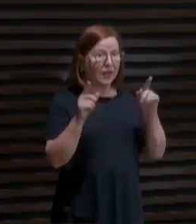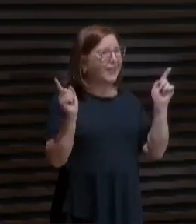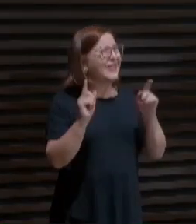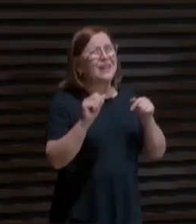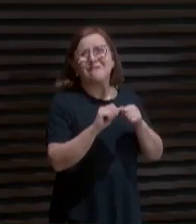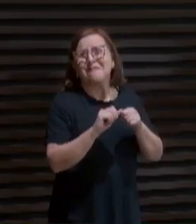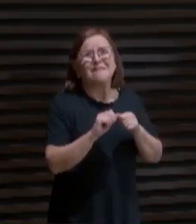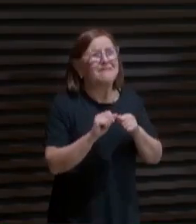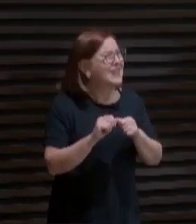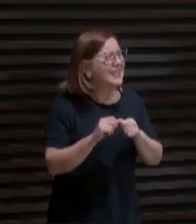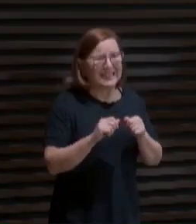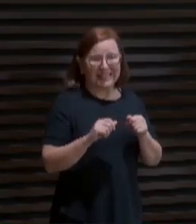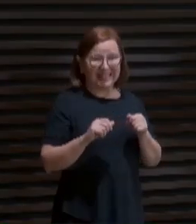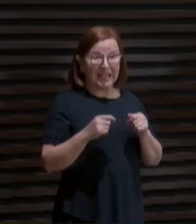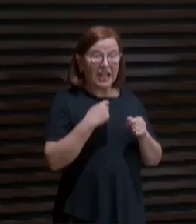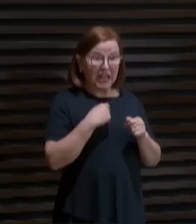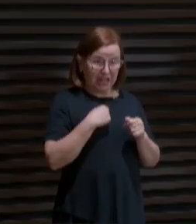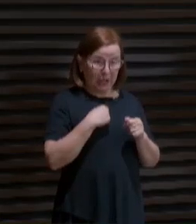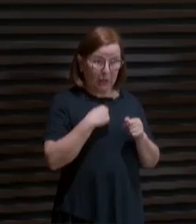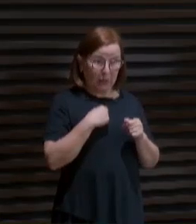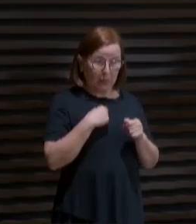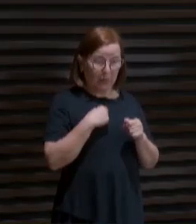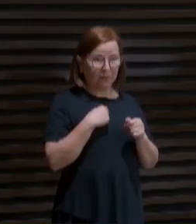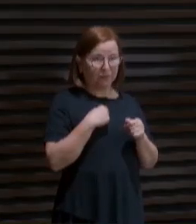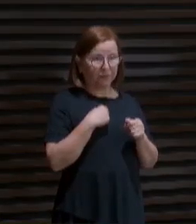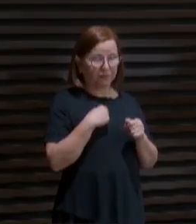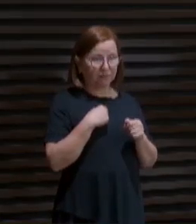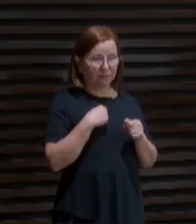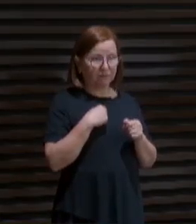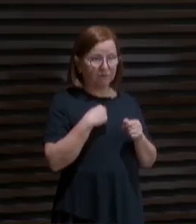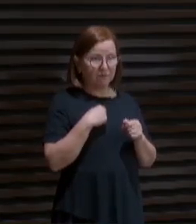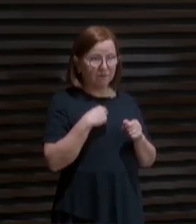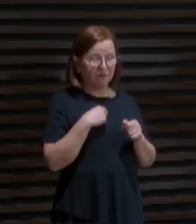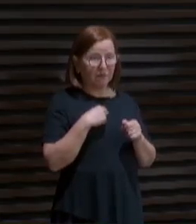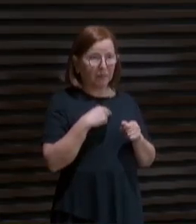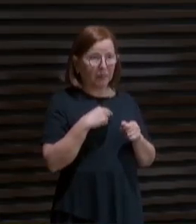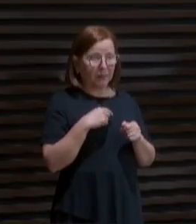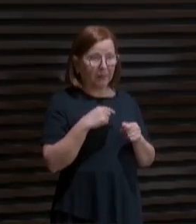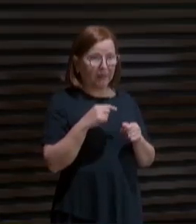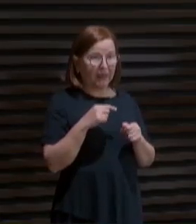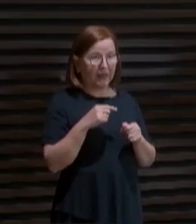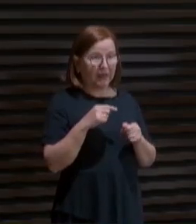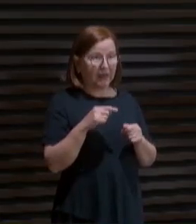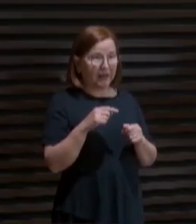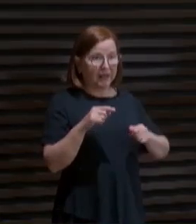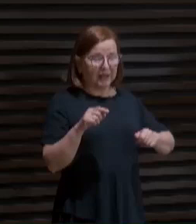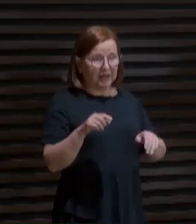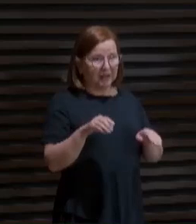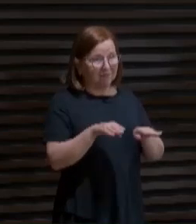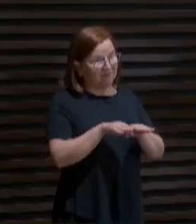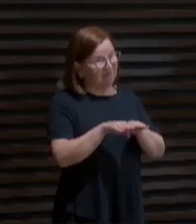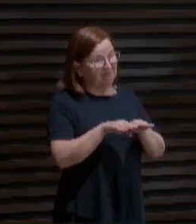isto. Sou conservo teu e dos teus irmãos que mantêm o testemunho de Jesus.